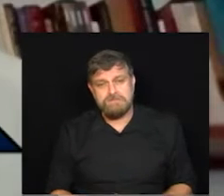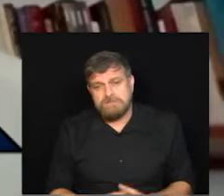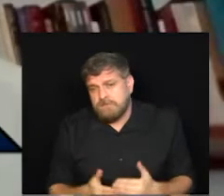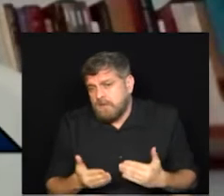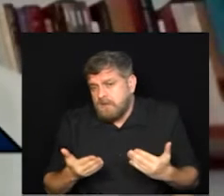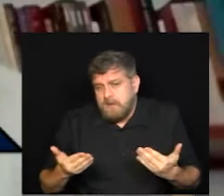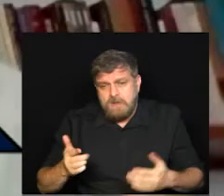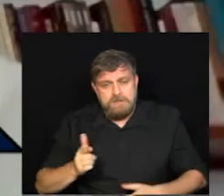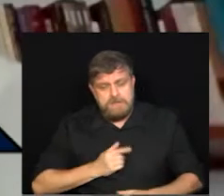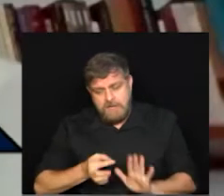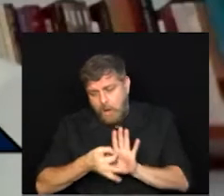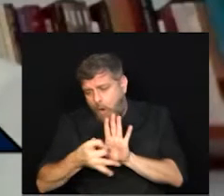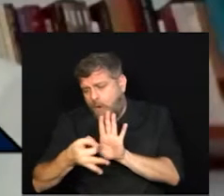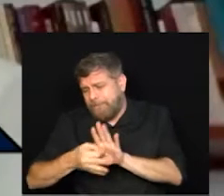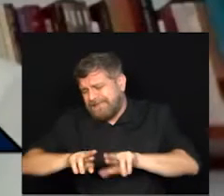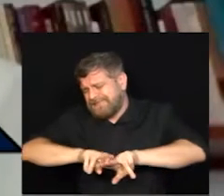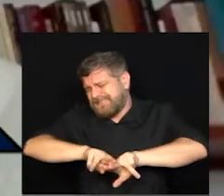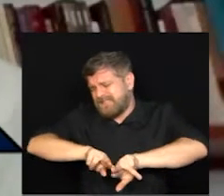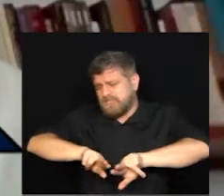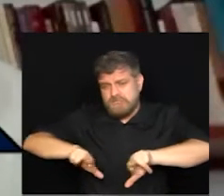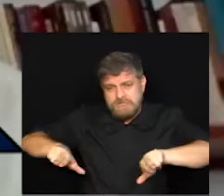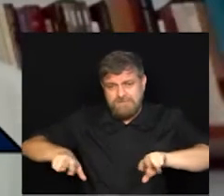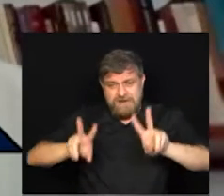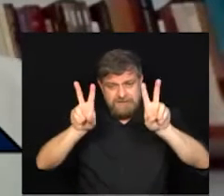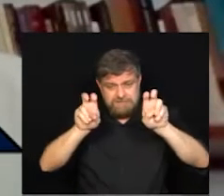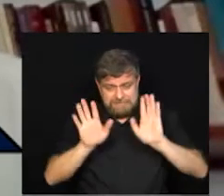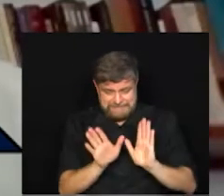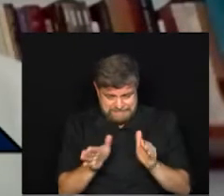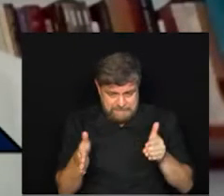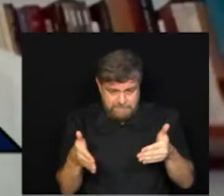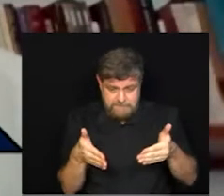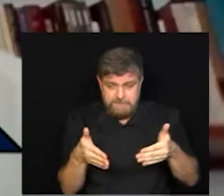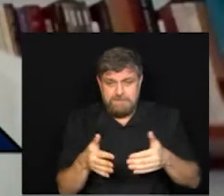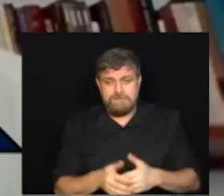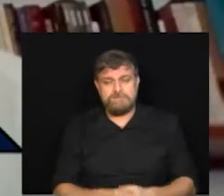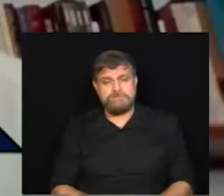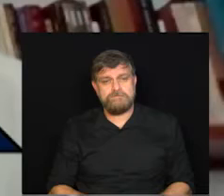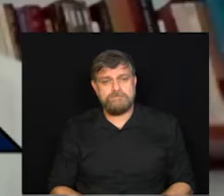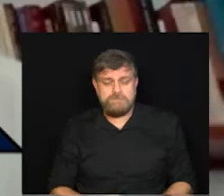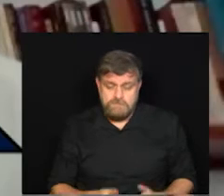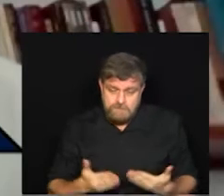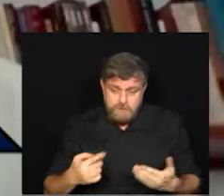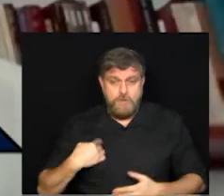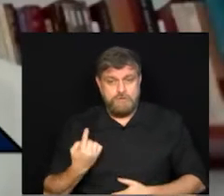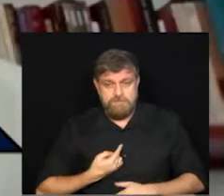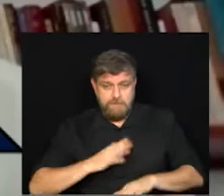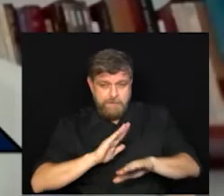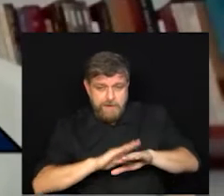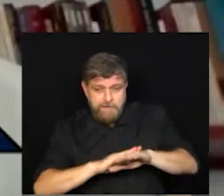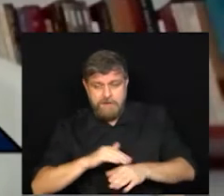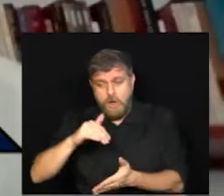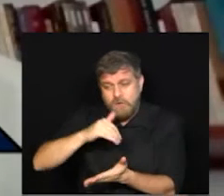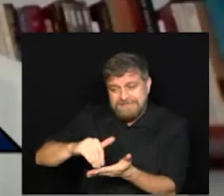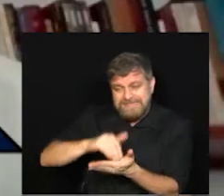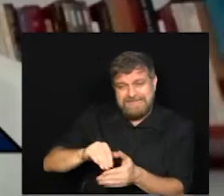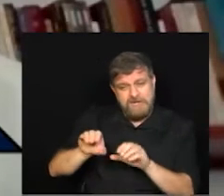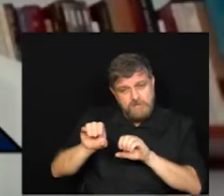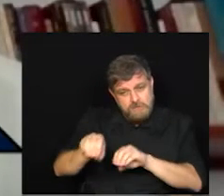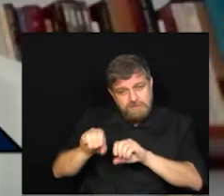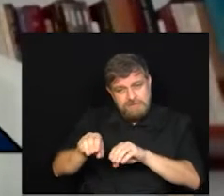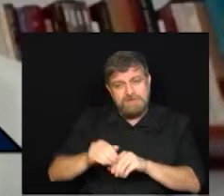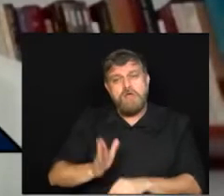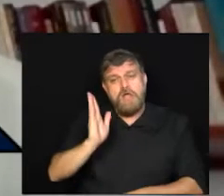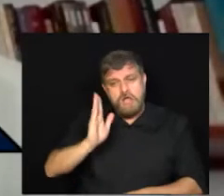as diversas opiniões que existem sobre esse tema e sobre esse assunto. Então, nós vamos realizar, o secretário de Educação